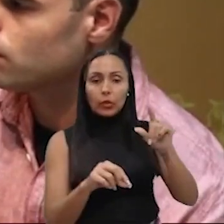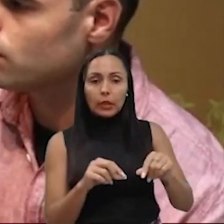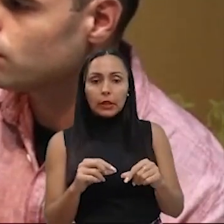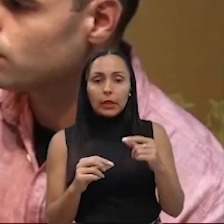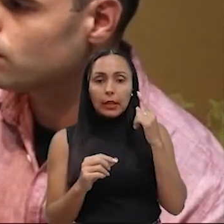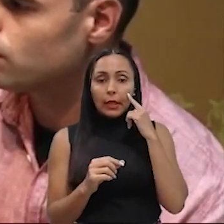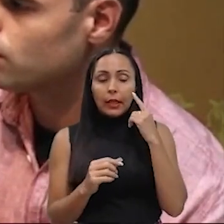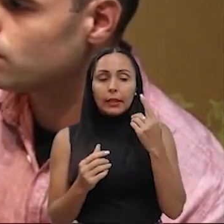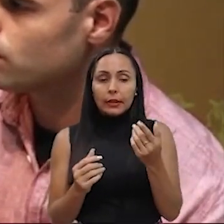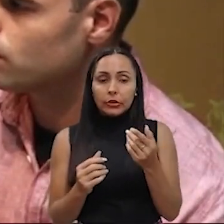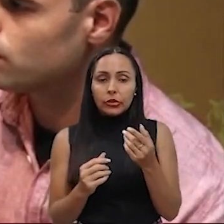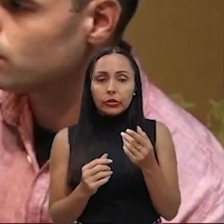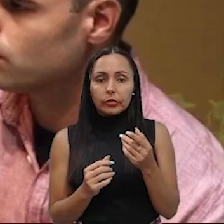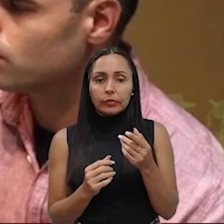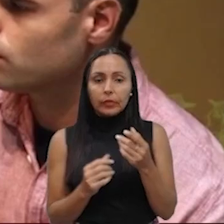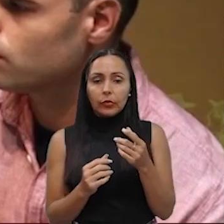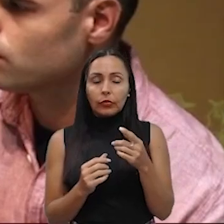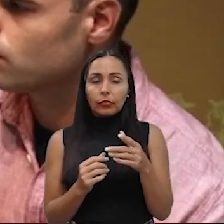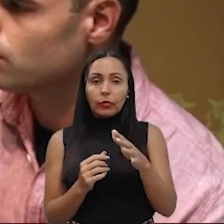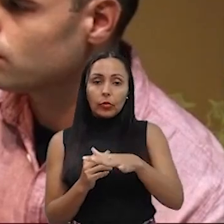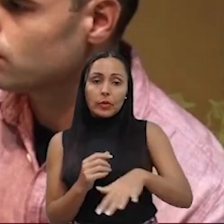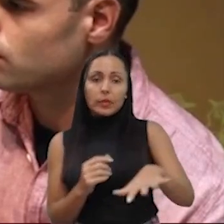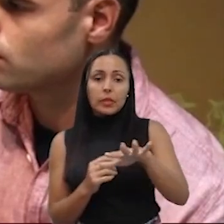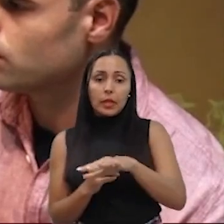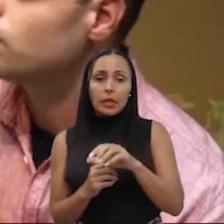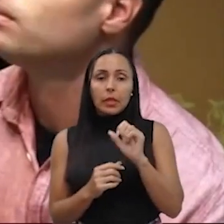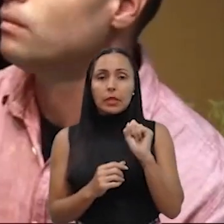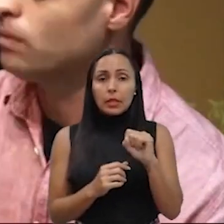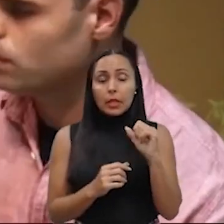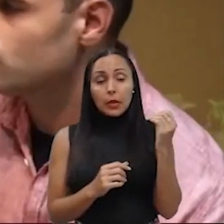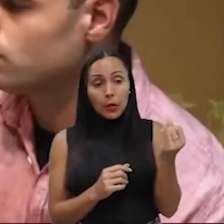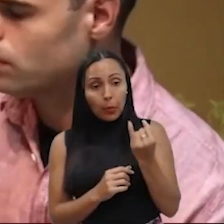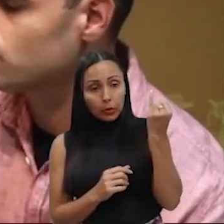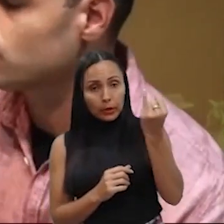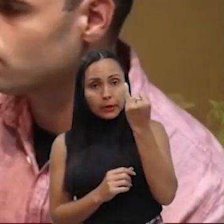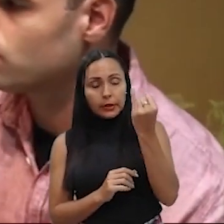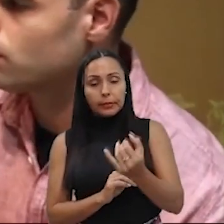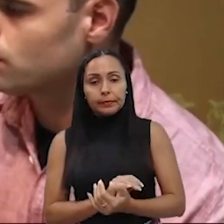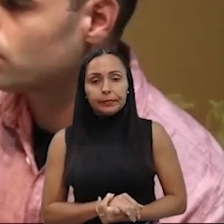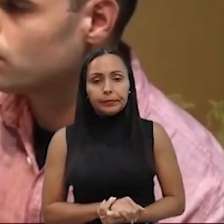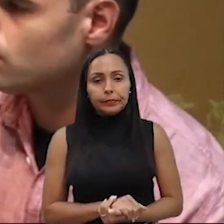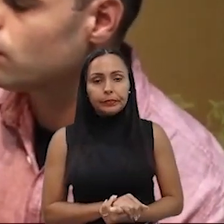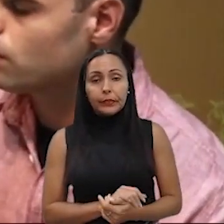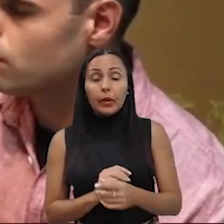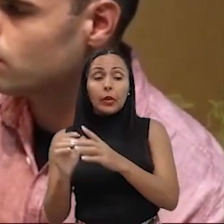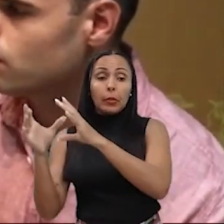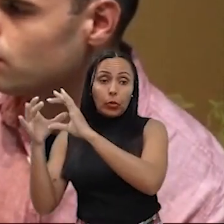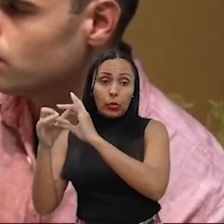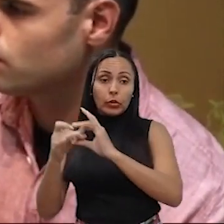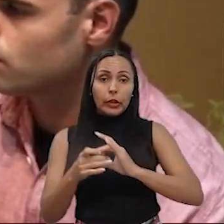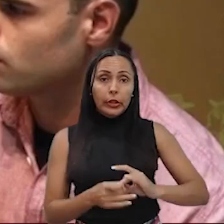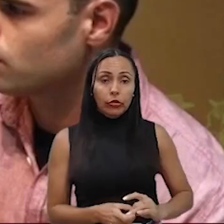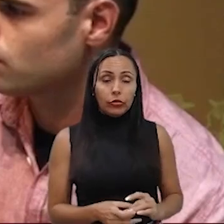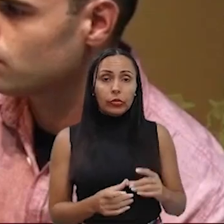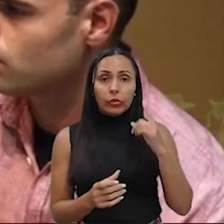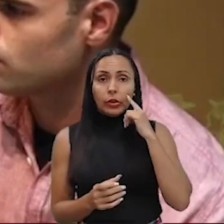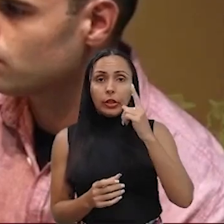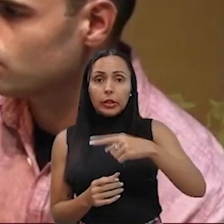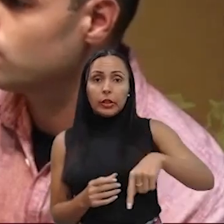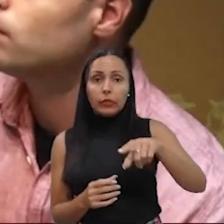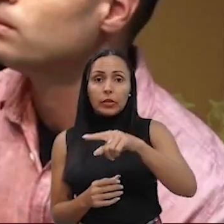ser de fato importantíssimas para o contexto em que você